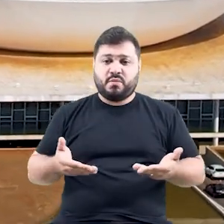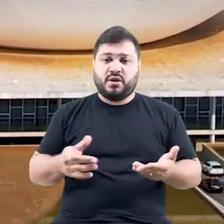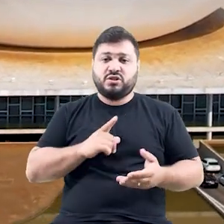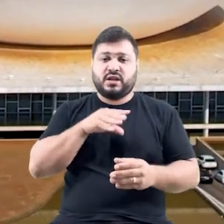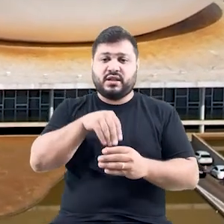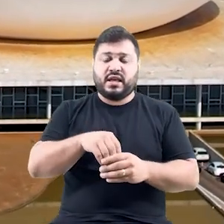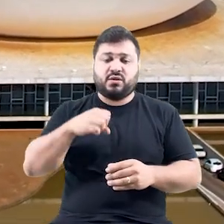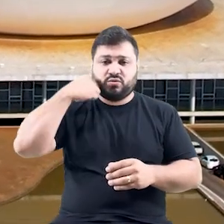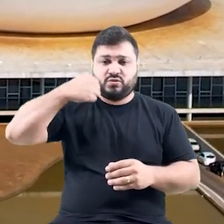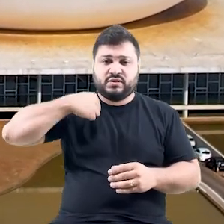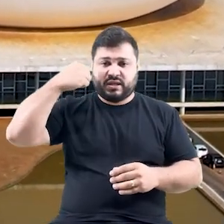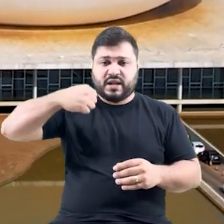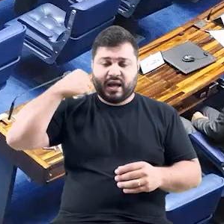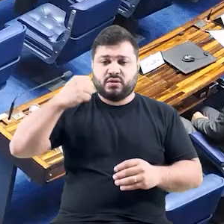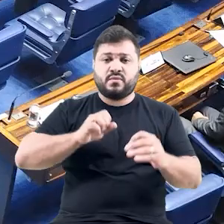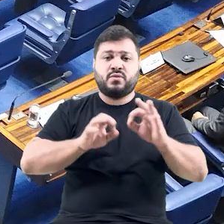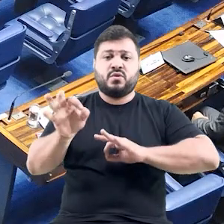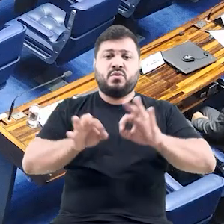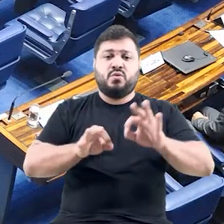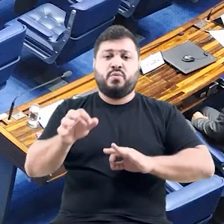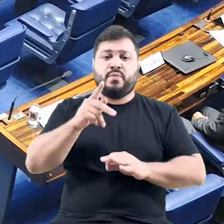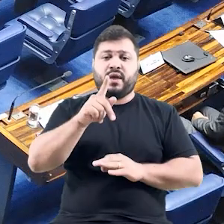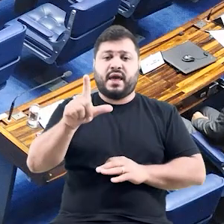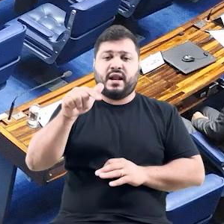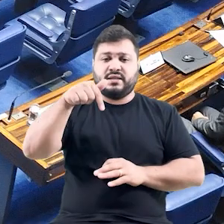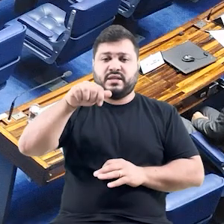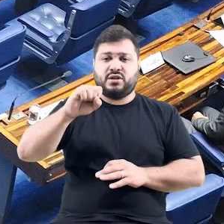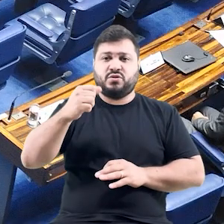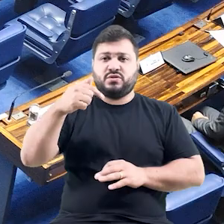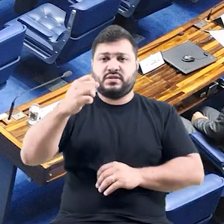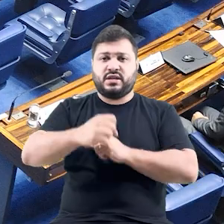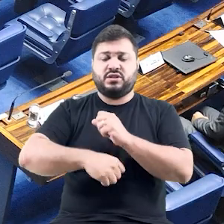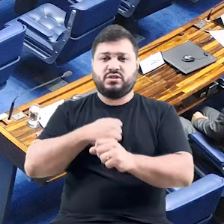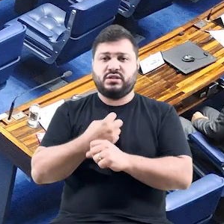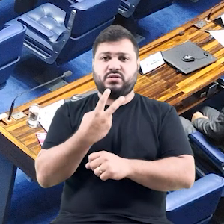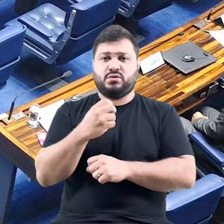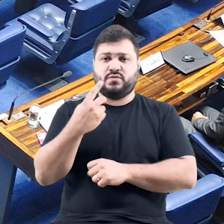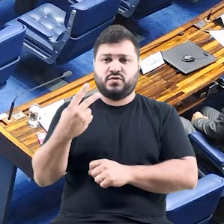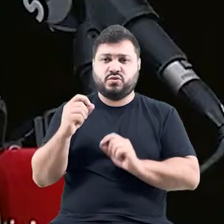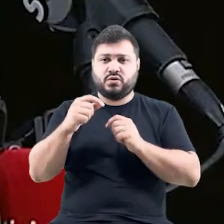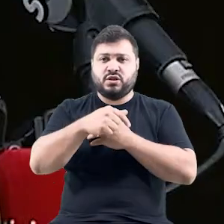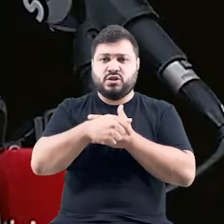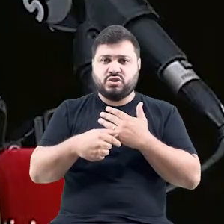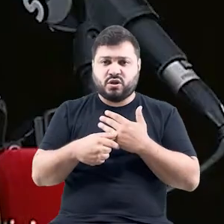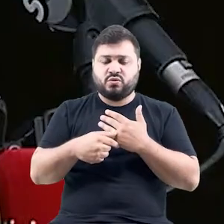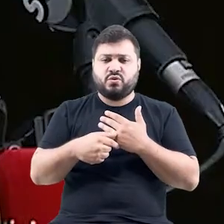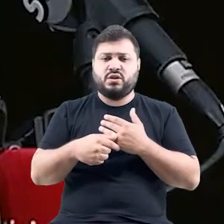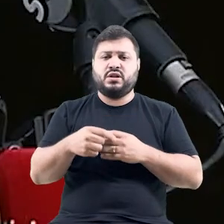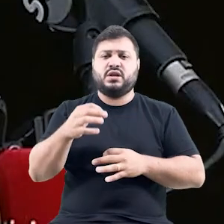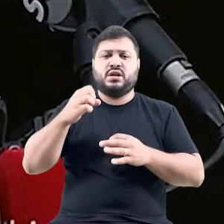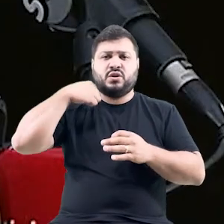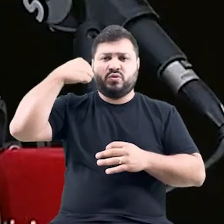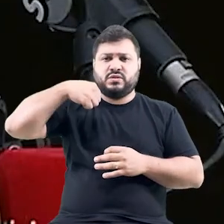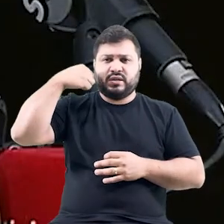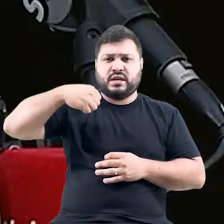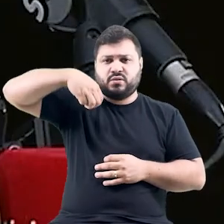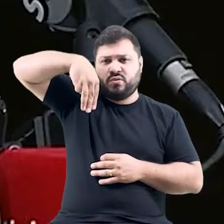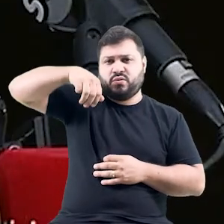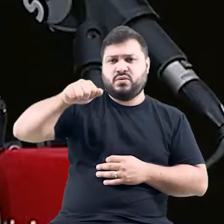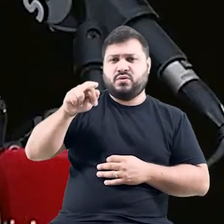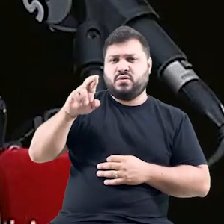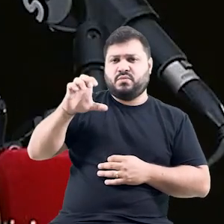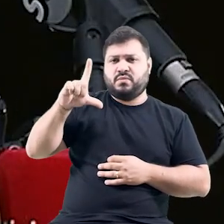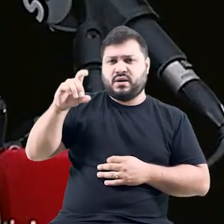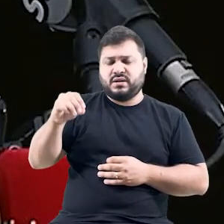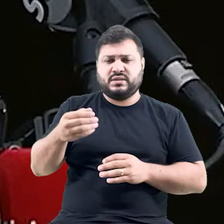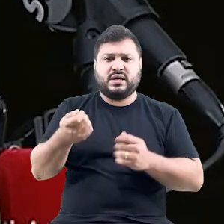Atualmente tramita no Senado Federal o projeto de lei 787 de 2021, de autoria do senador Marcelo